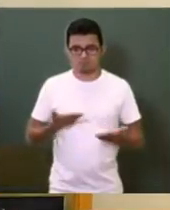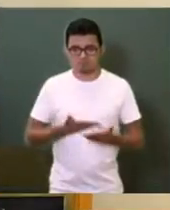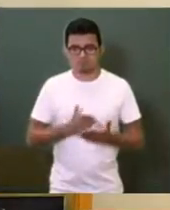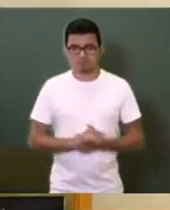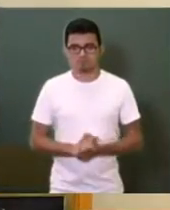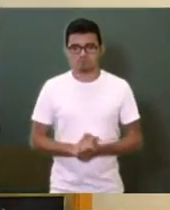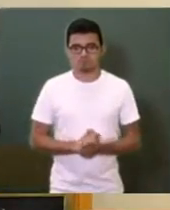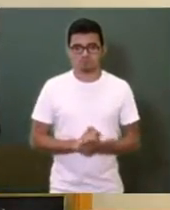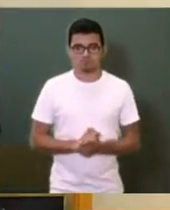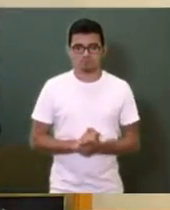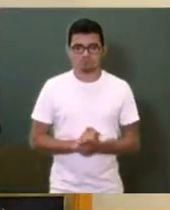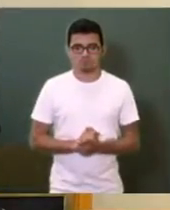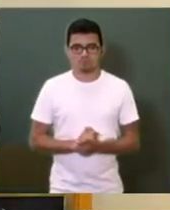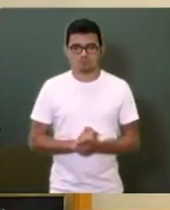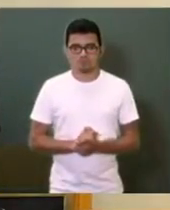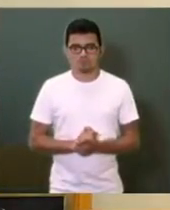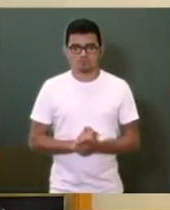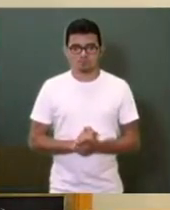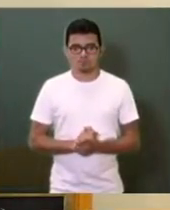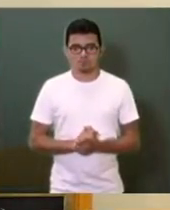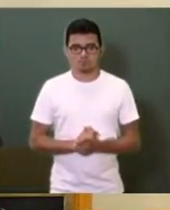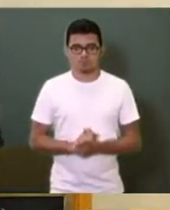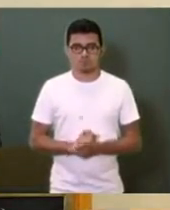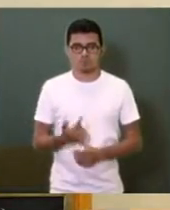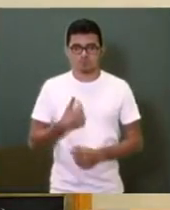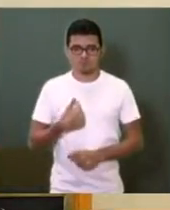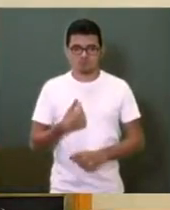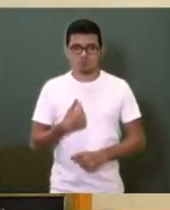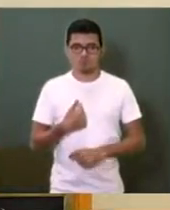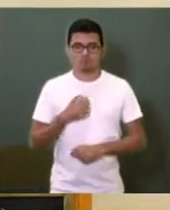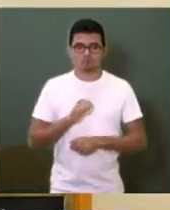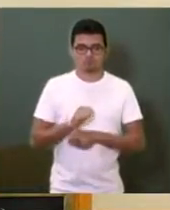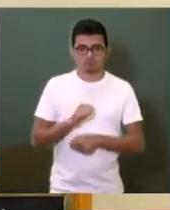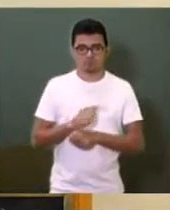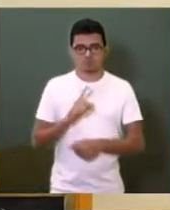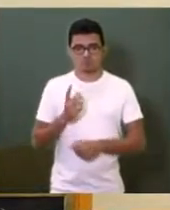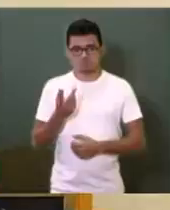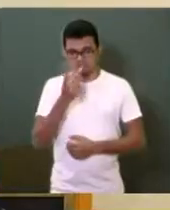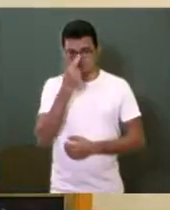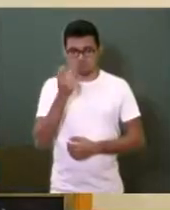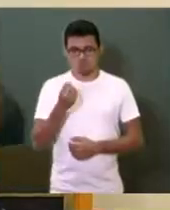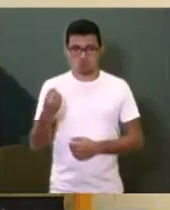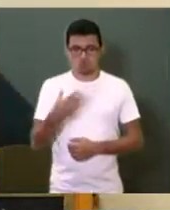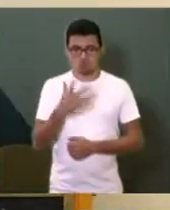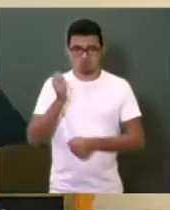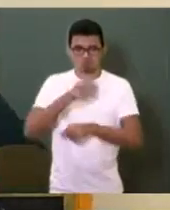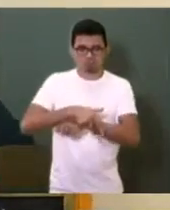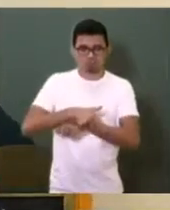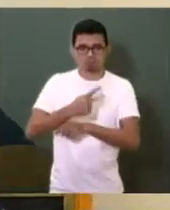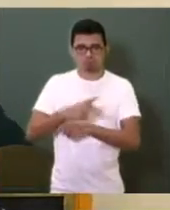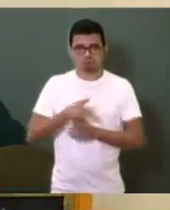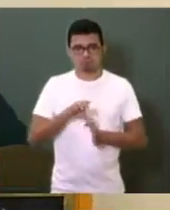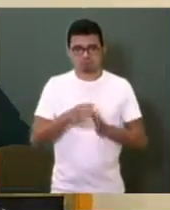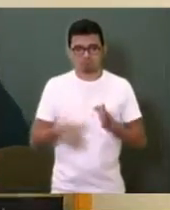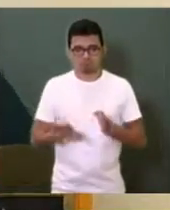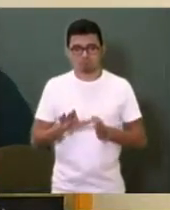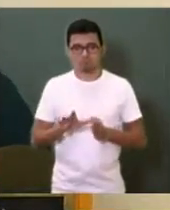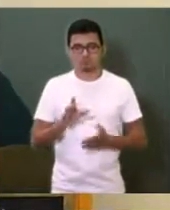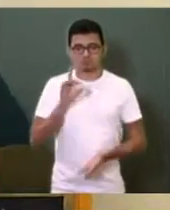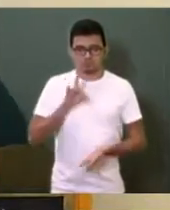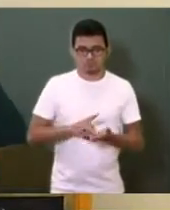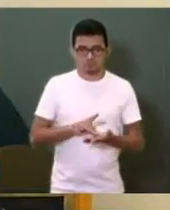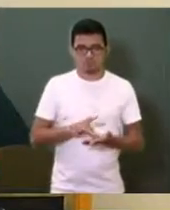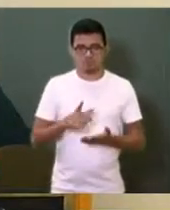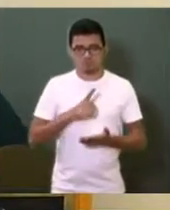e espero que os políticos novos dessa casa realmente tem que conversar